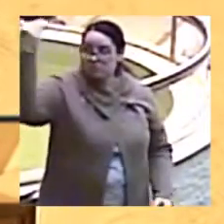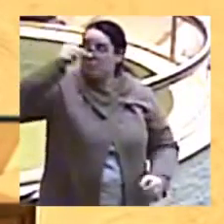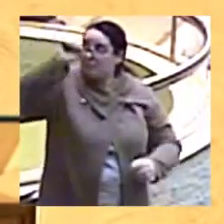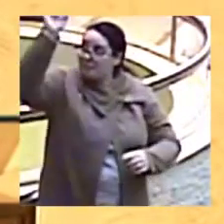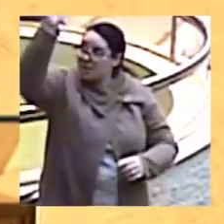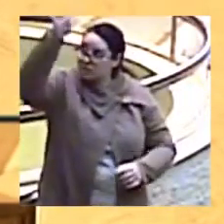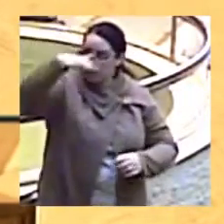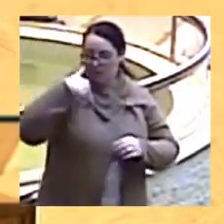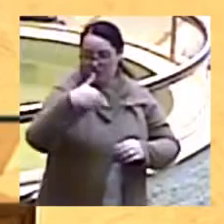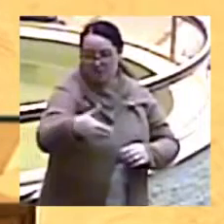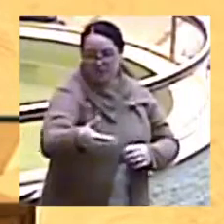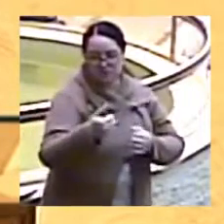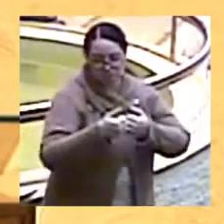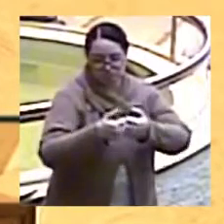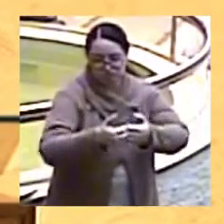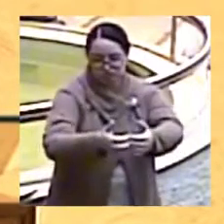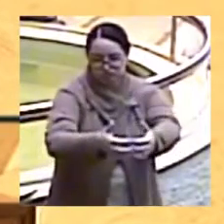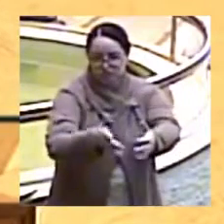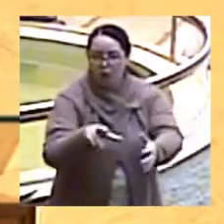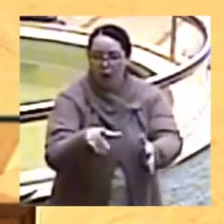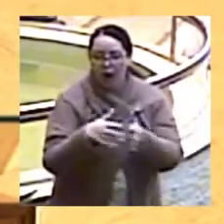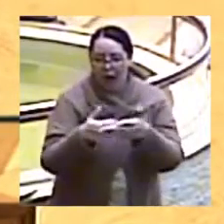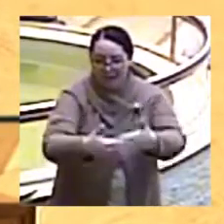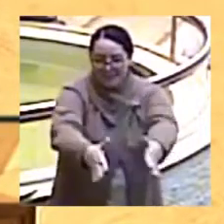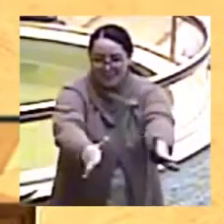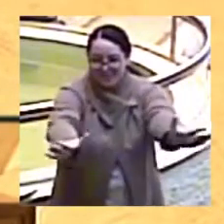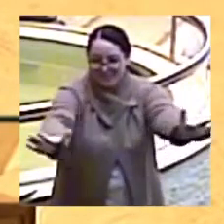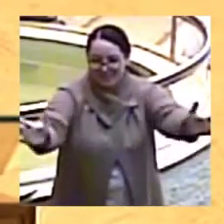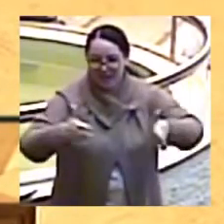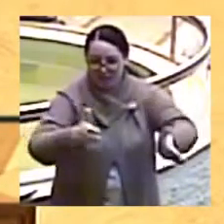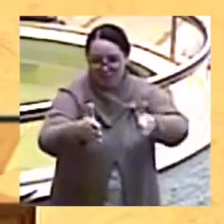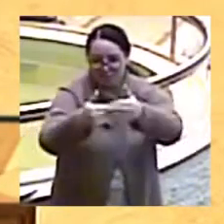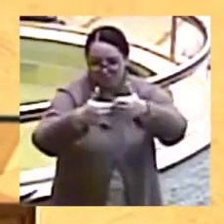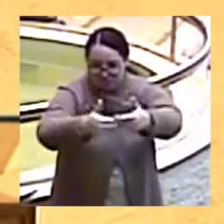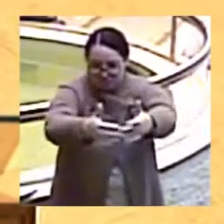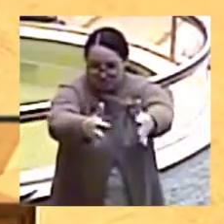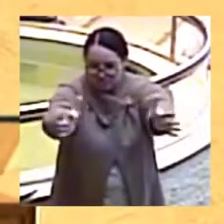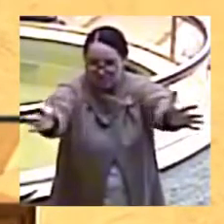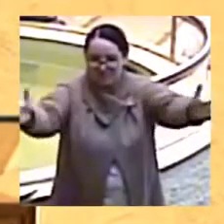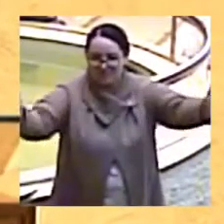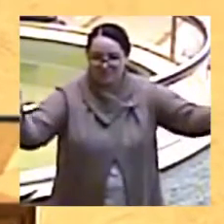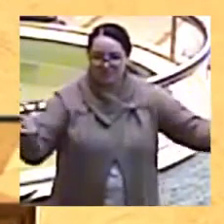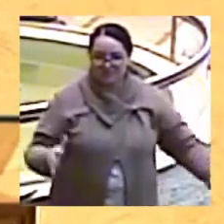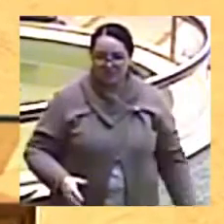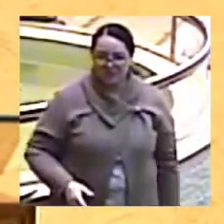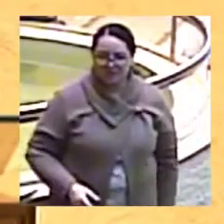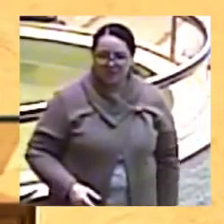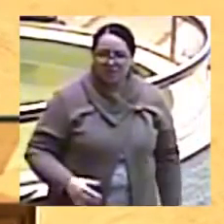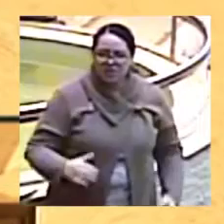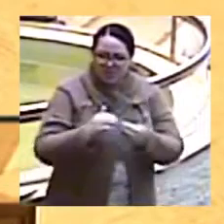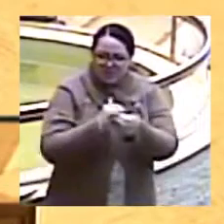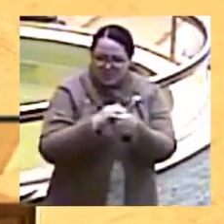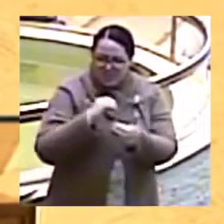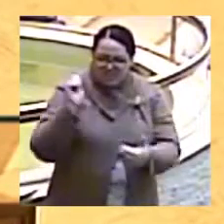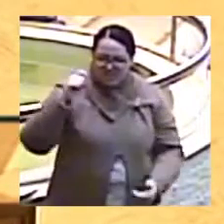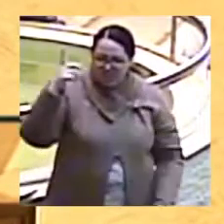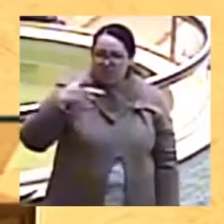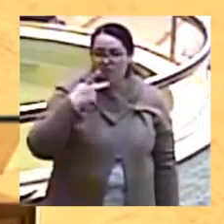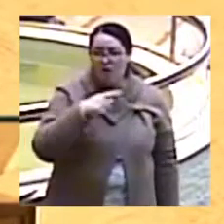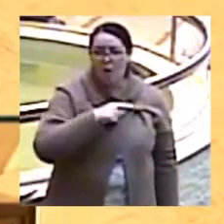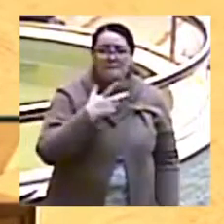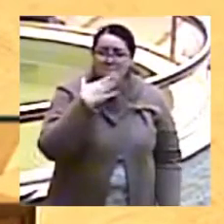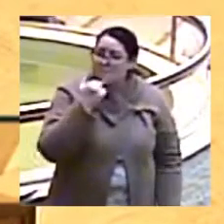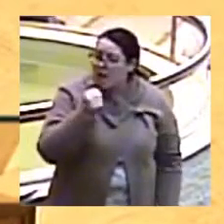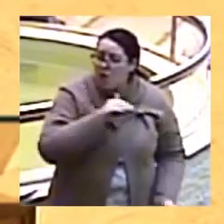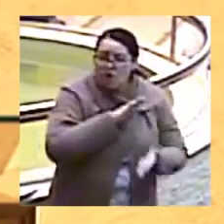que eles, dissessem a Davi, fuja, escape, para que enfrentar? Para